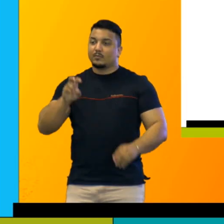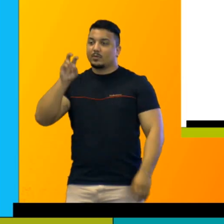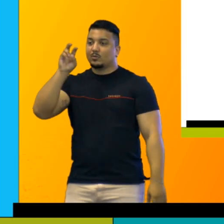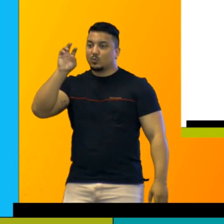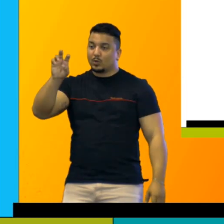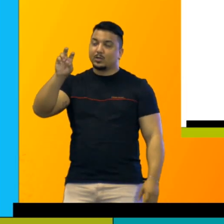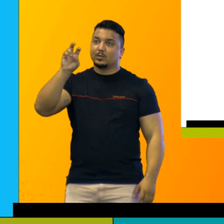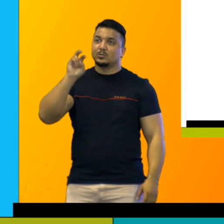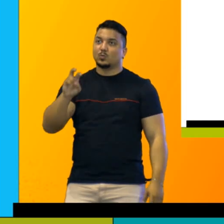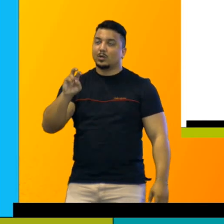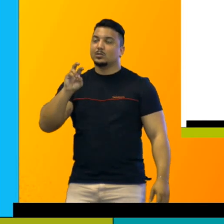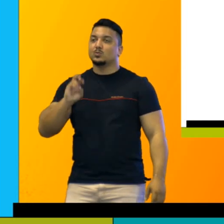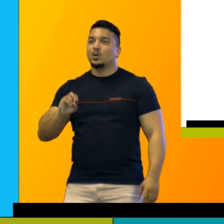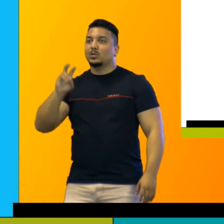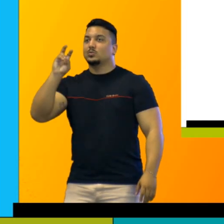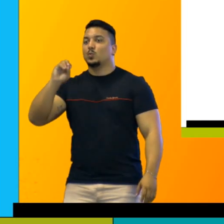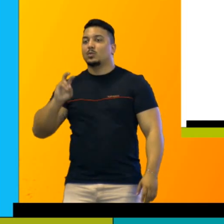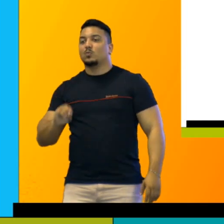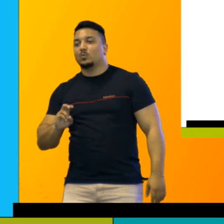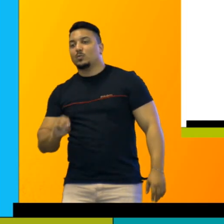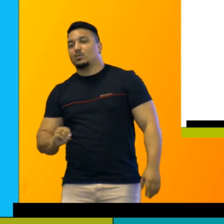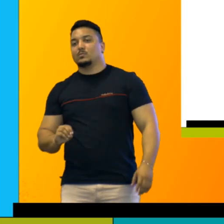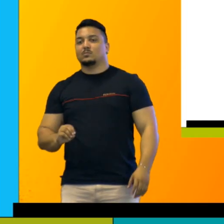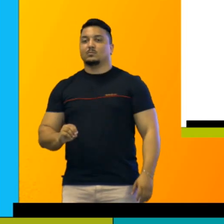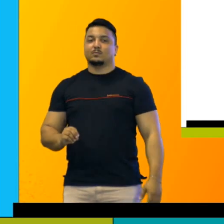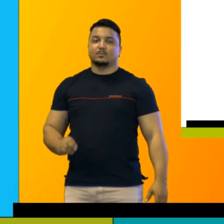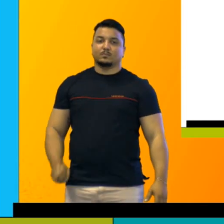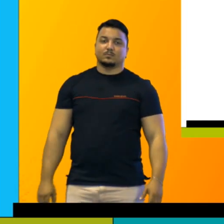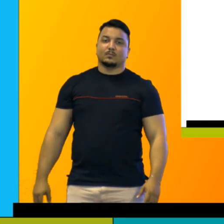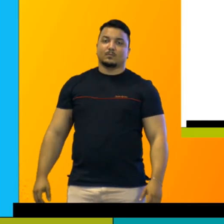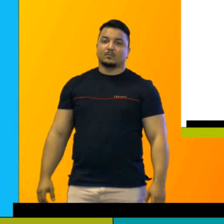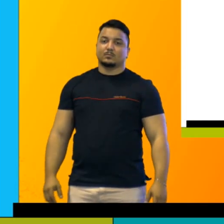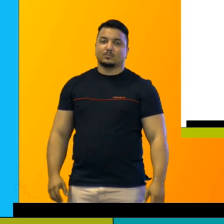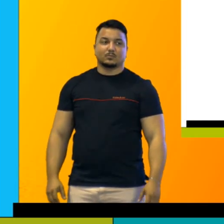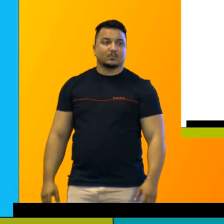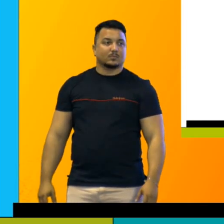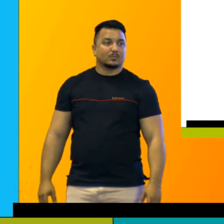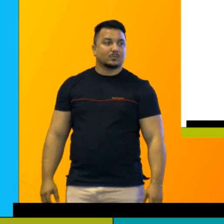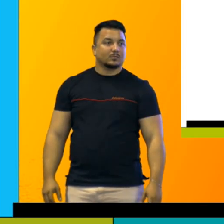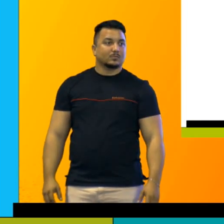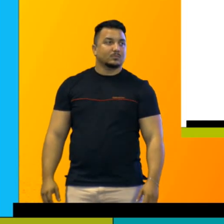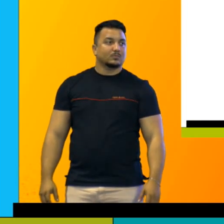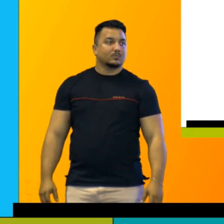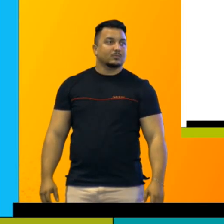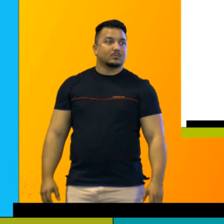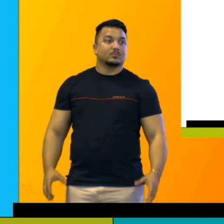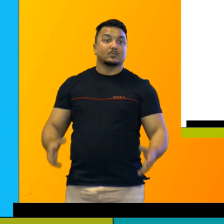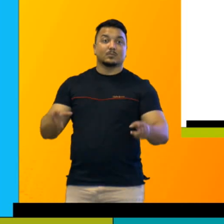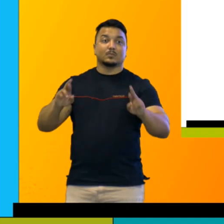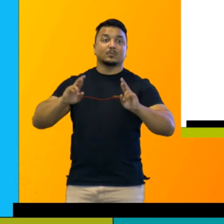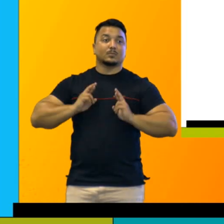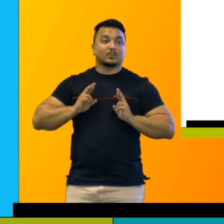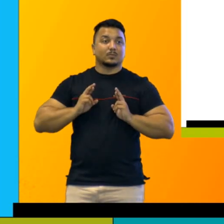50, 50, 50, 50, 50. Dá quanto? Vai em coro, todo mundo.